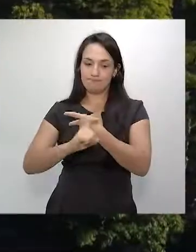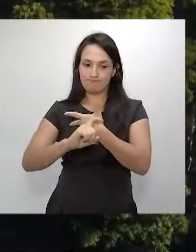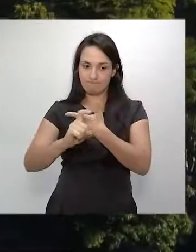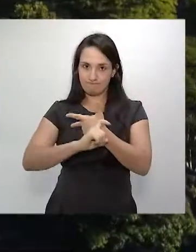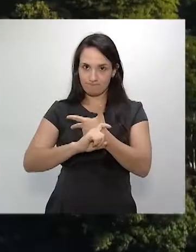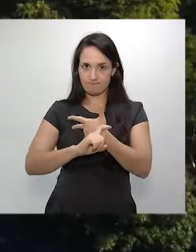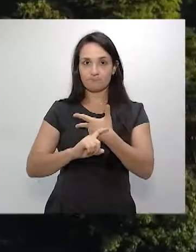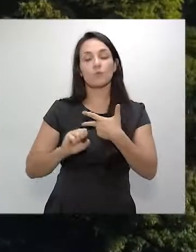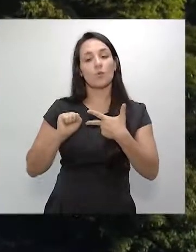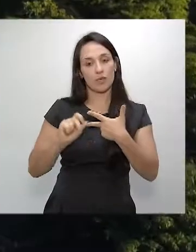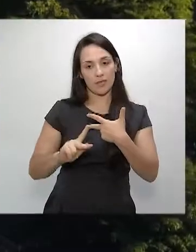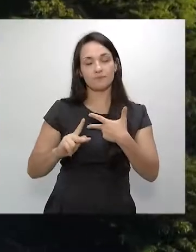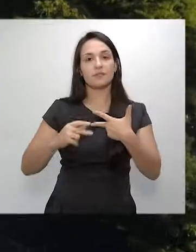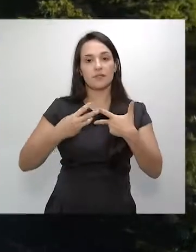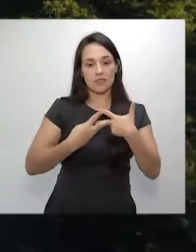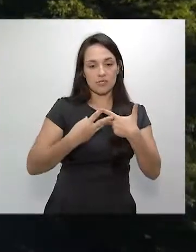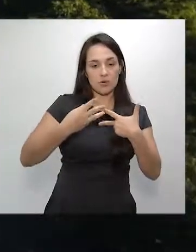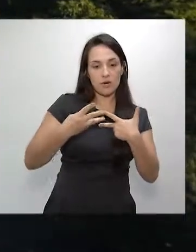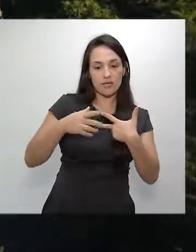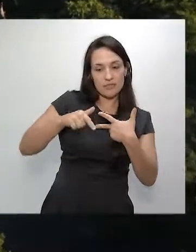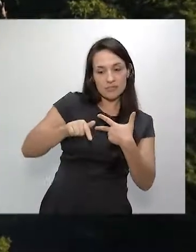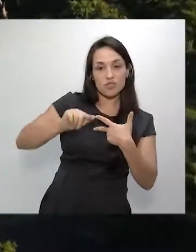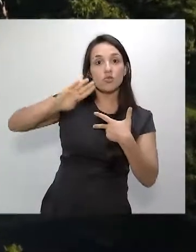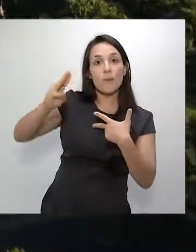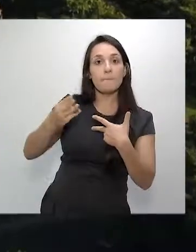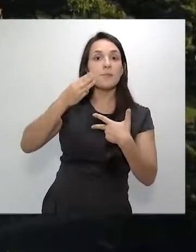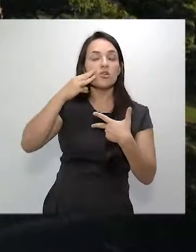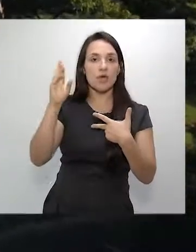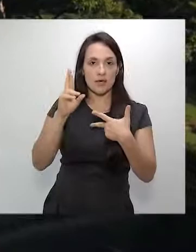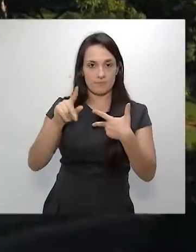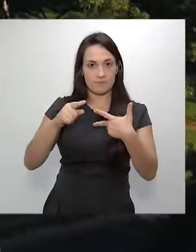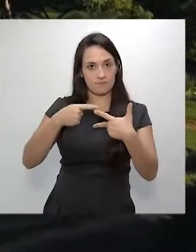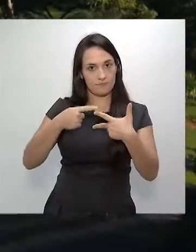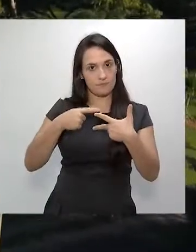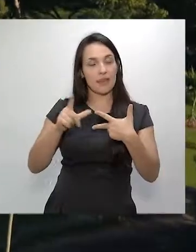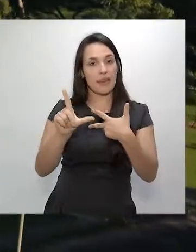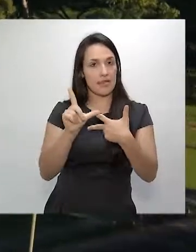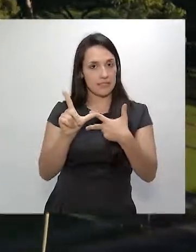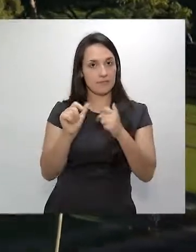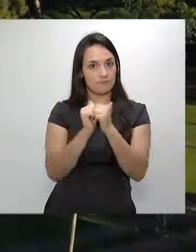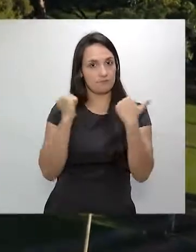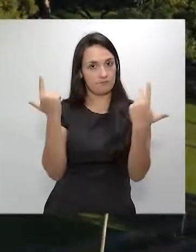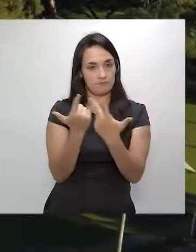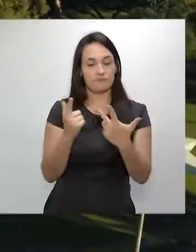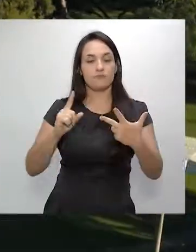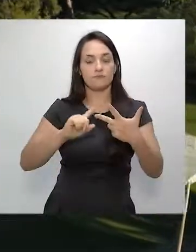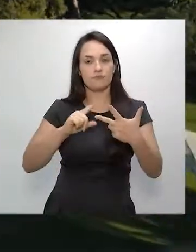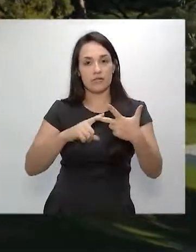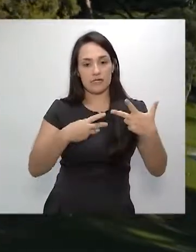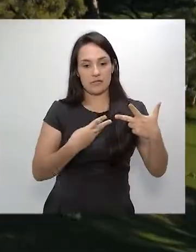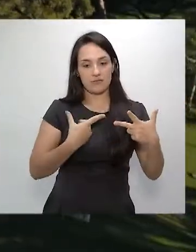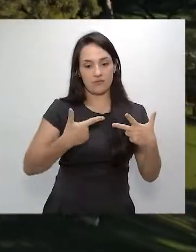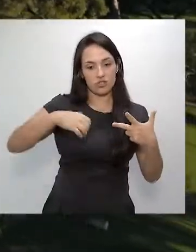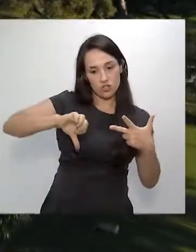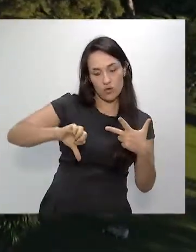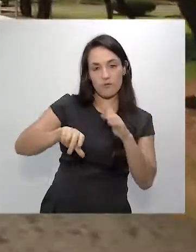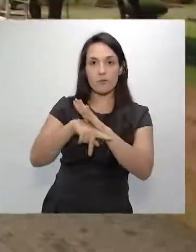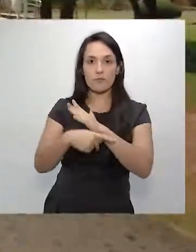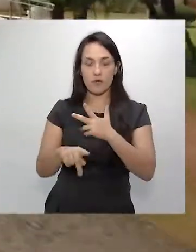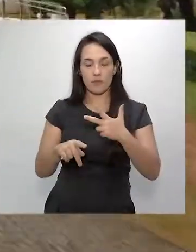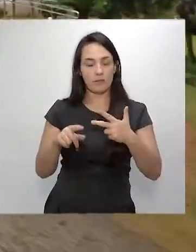poderes. Além do Executivo, há a previsão de 347 milhões de reais para a Assembleia